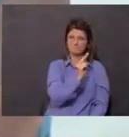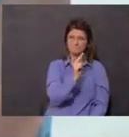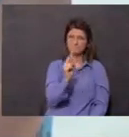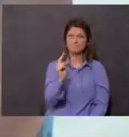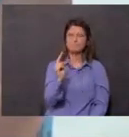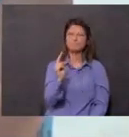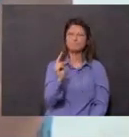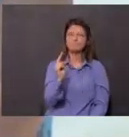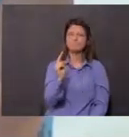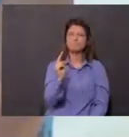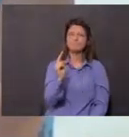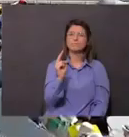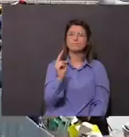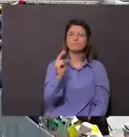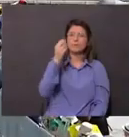vosso nome,